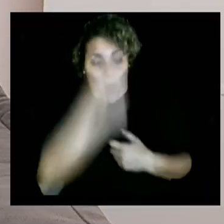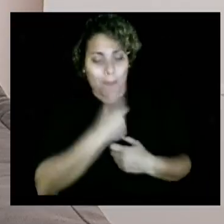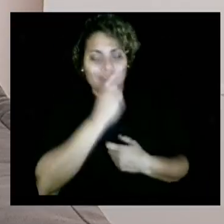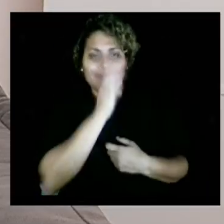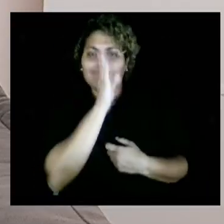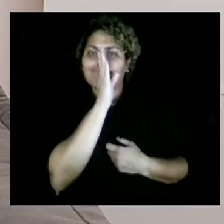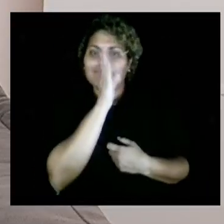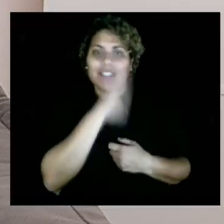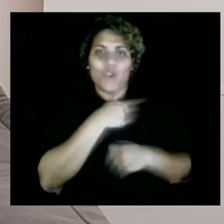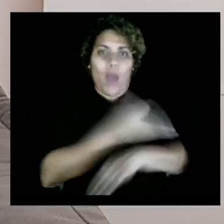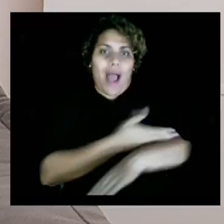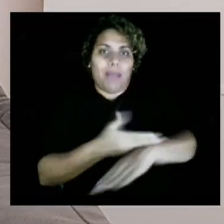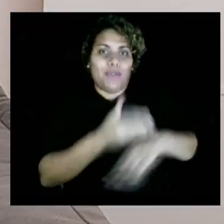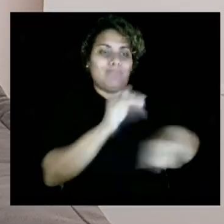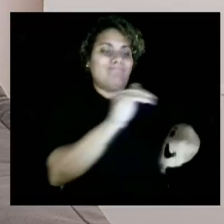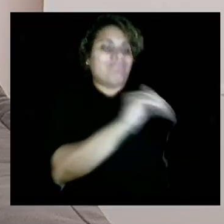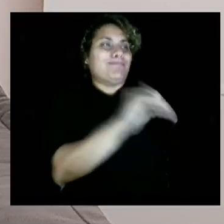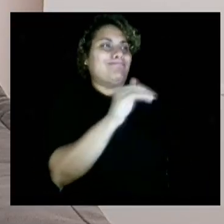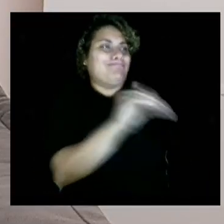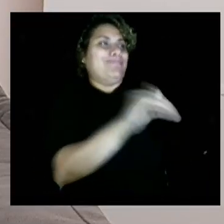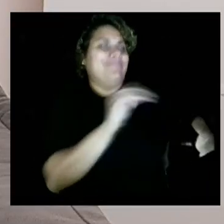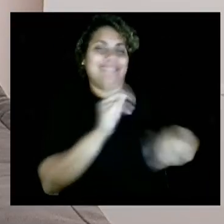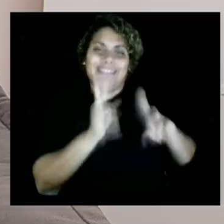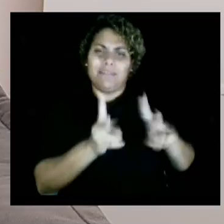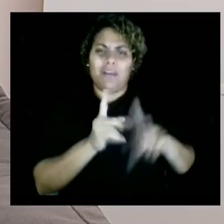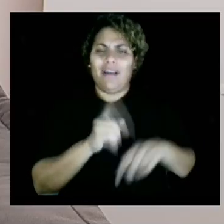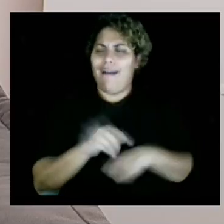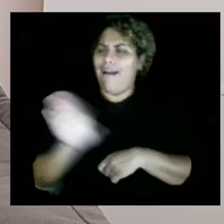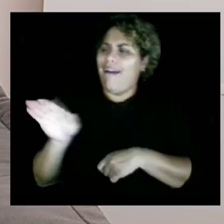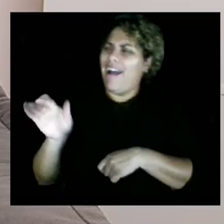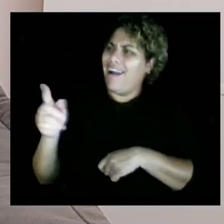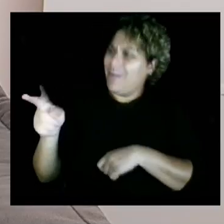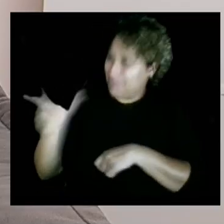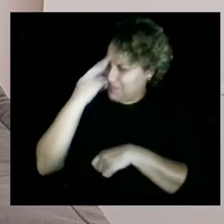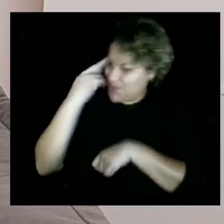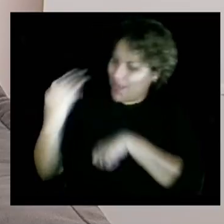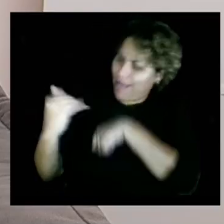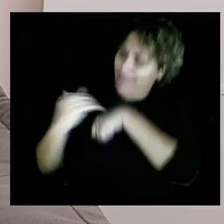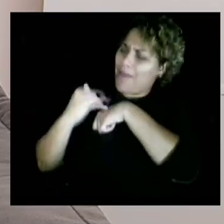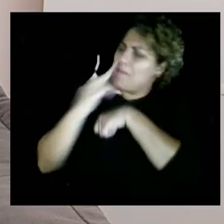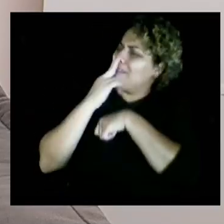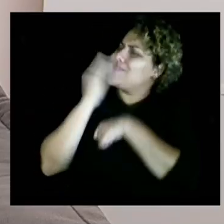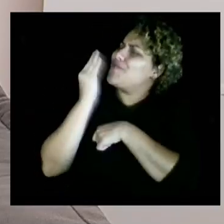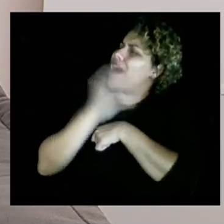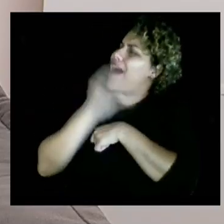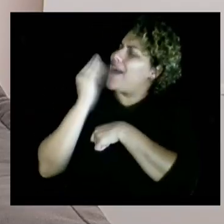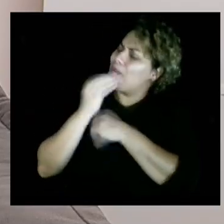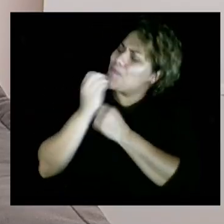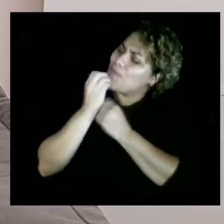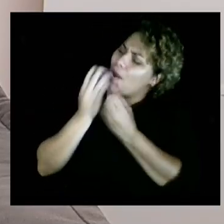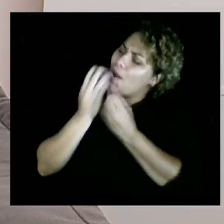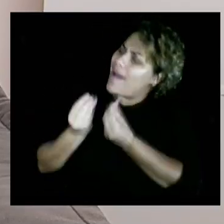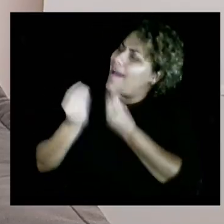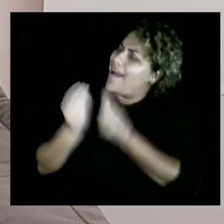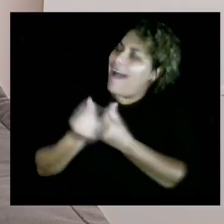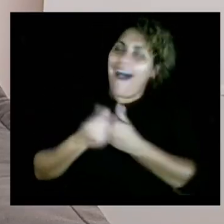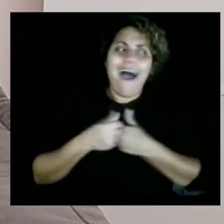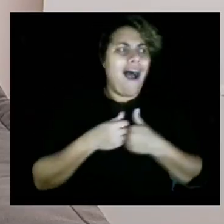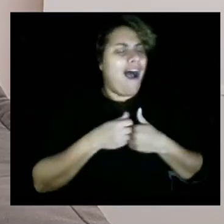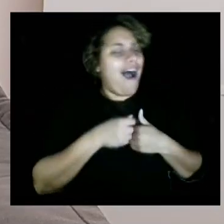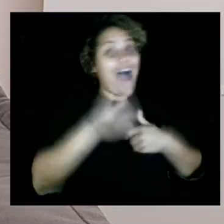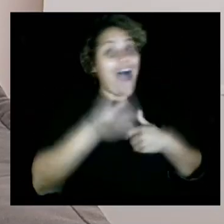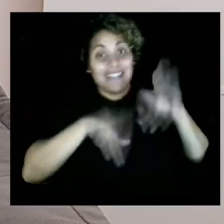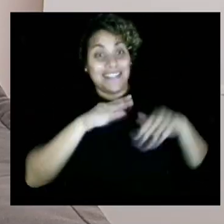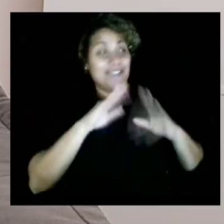aí, as pessoas falavam assim, nossa, você tem uma mão boa, né? Aquele amigo da escola, faz uma massagem aqui. Isso, toma uma dorzinha aqui, pega. E aí,